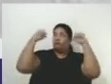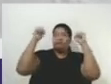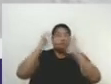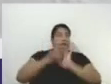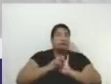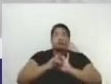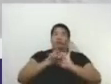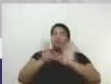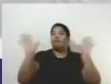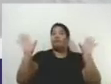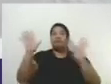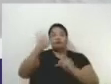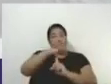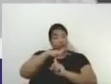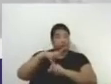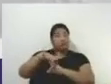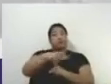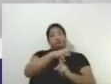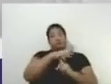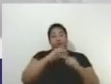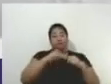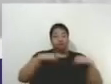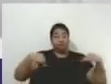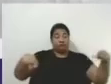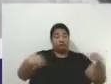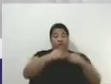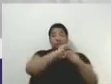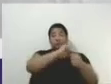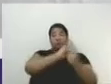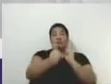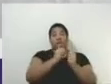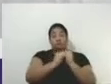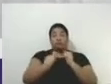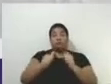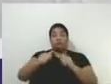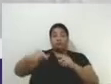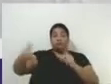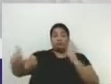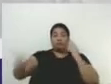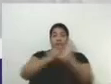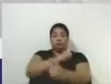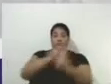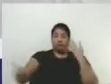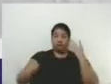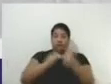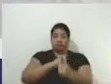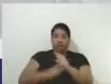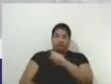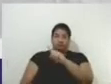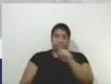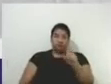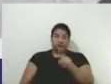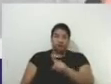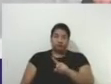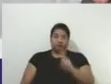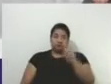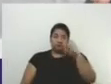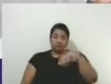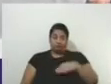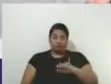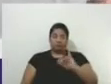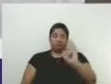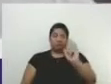talvez até uma quadra esportiva, lá na Avenida Zumbi dos Palmares, na região sul. A gente tem lá um canteiro